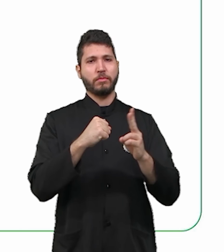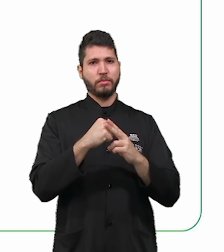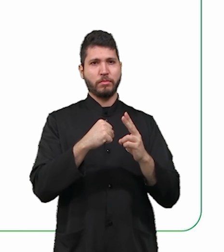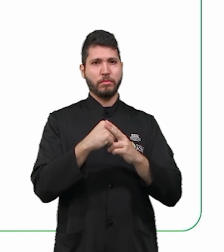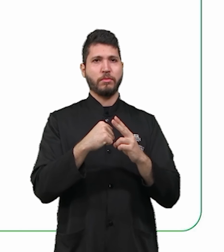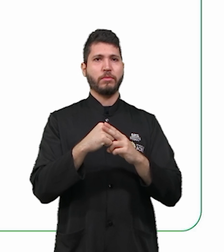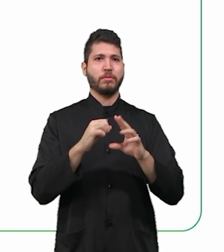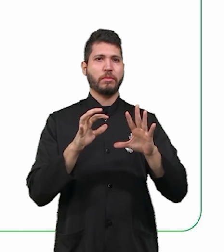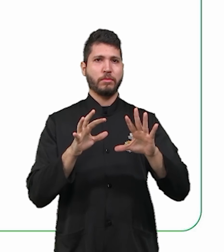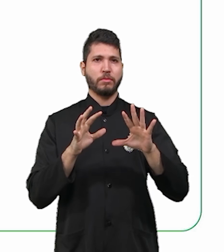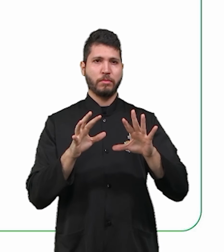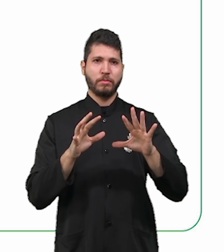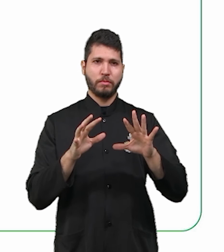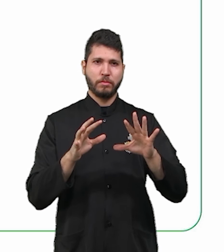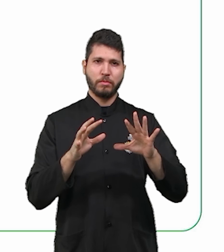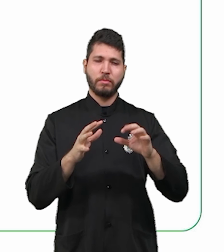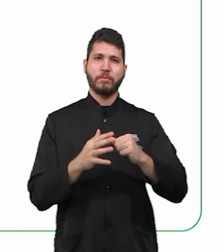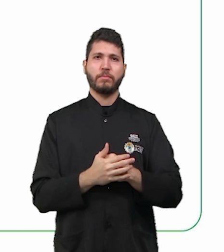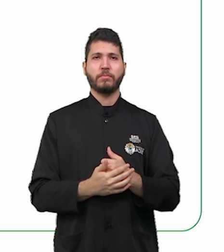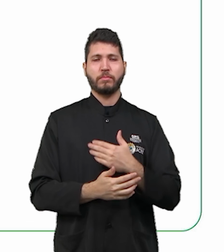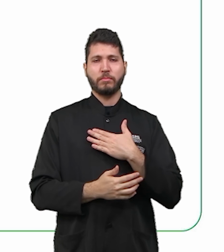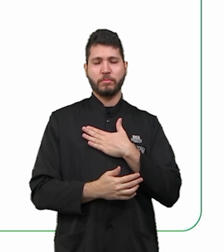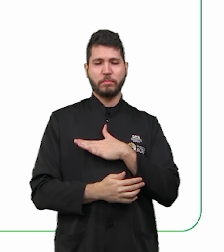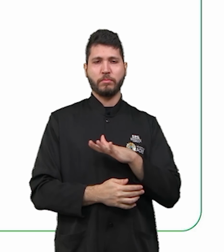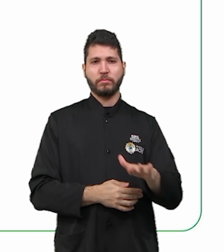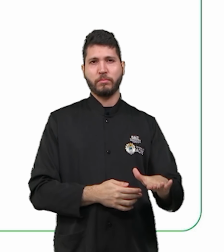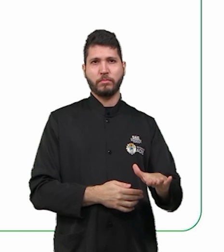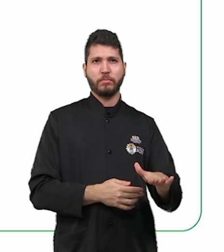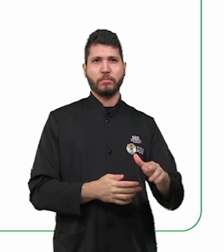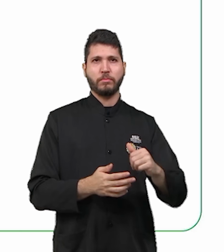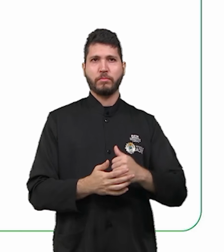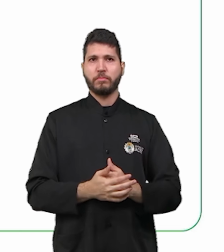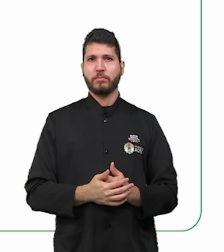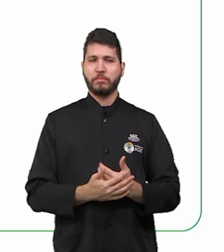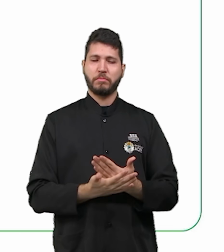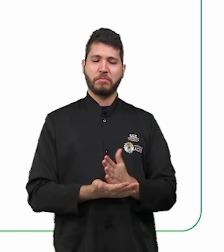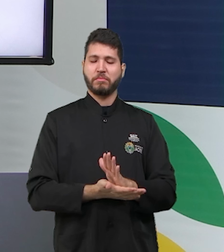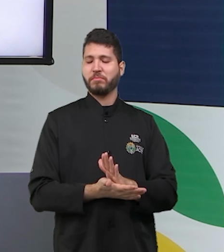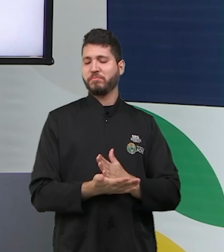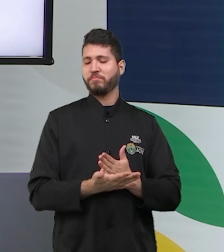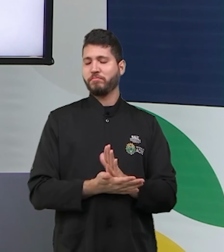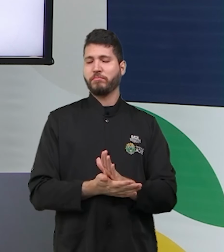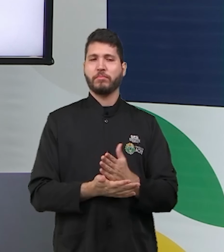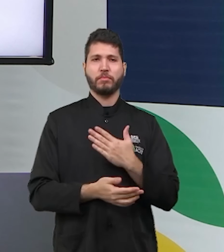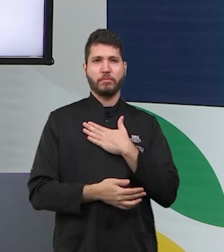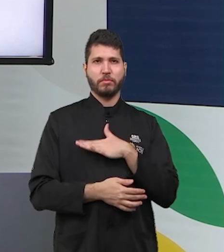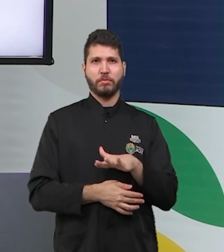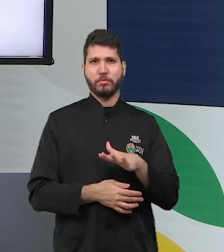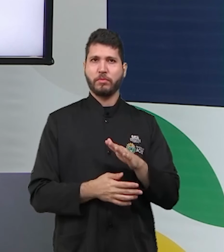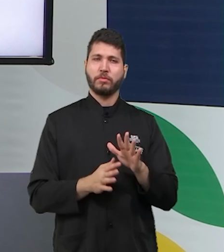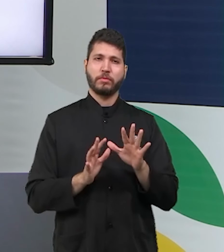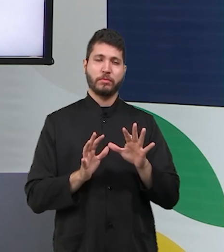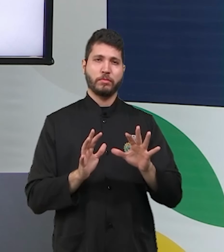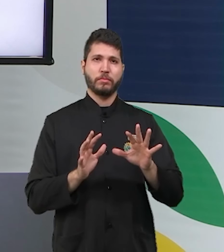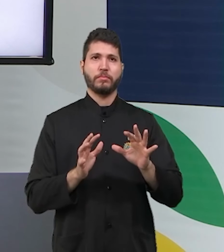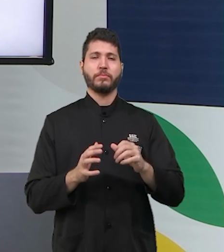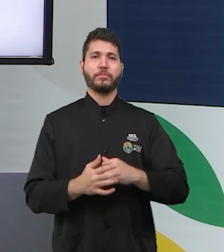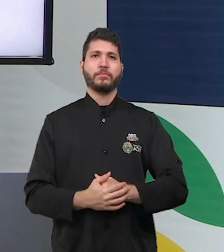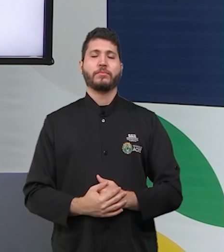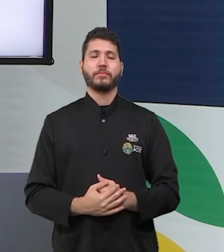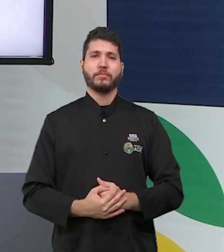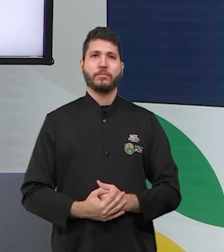molestar-se, que é o verbo, né, de que não gostar, me irrita, não gosto. É esse verbo que a gente vai usar em língua espanhola. Tudo